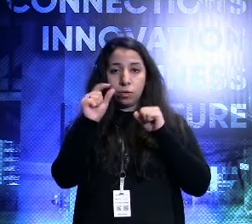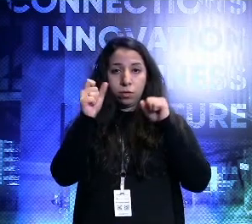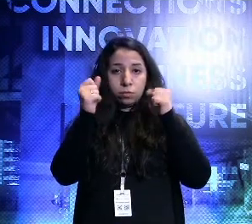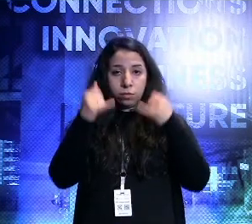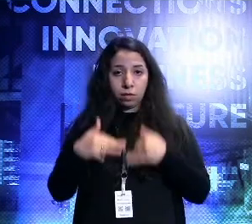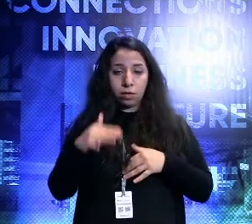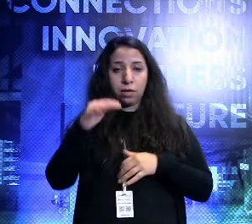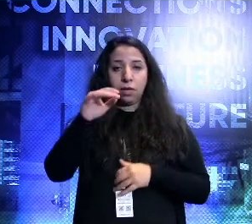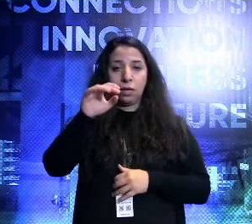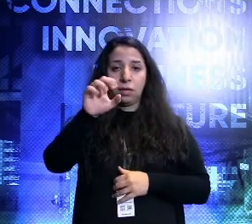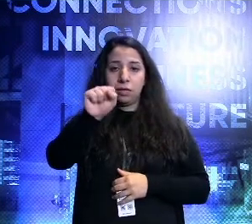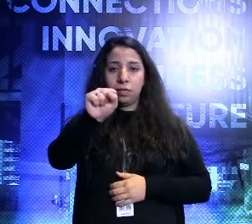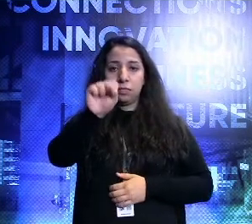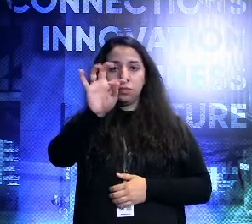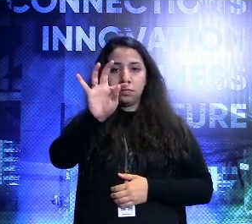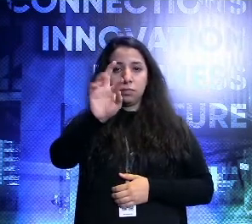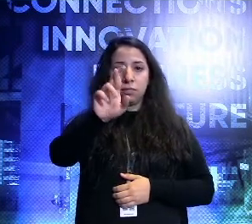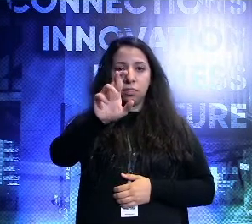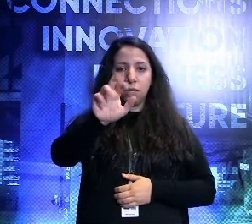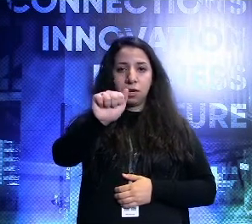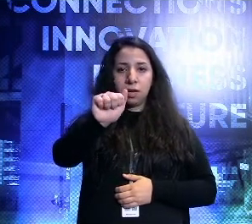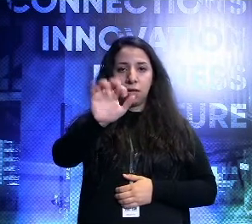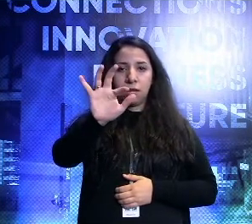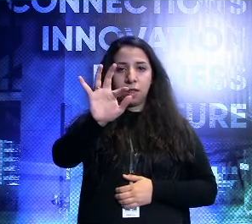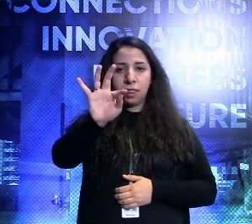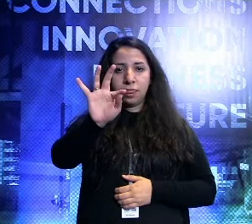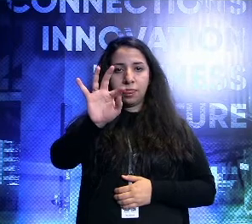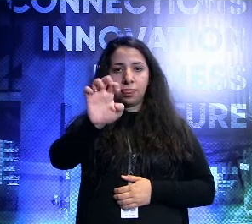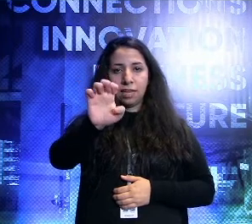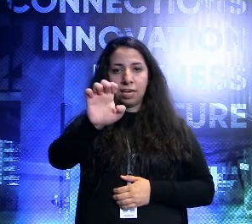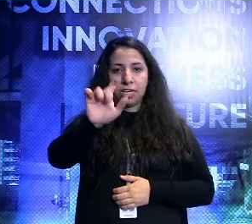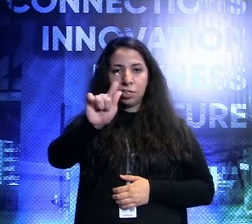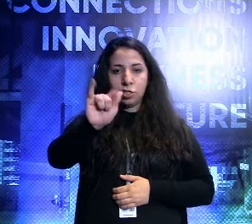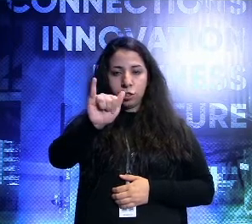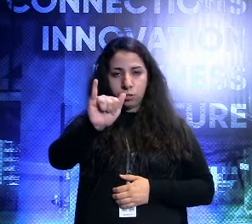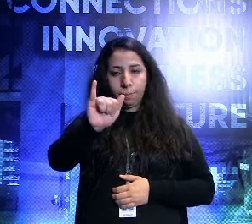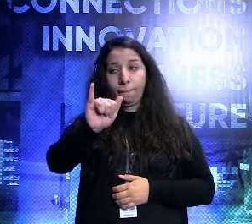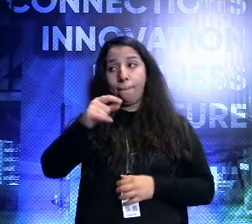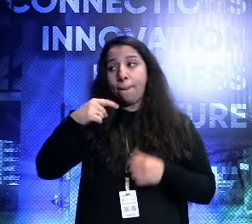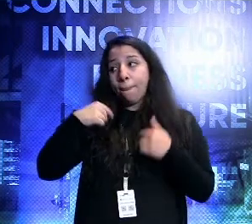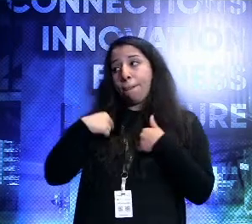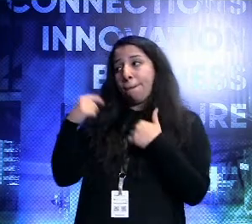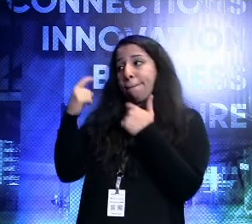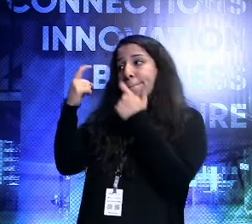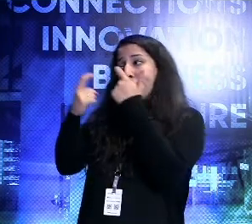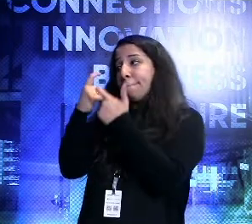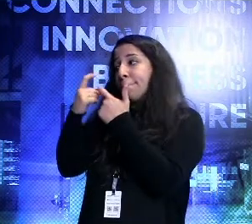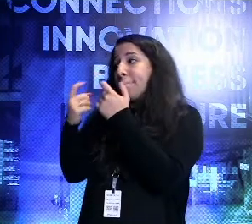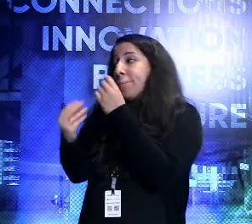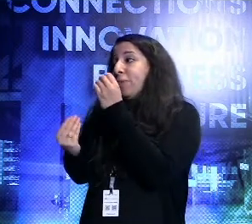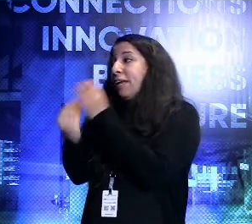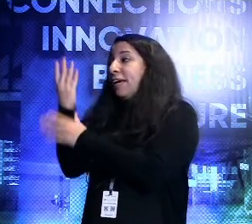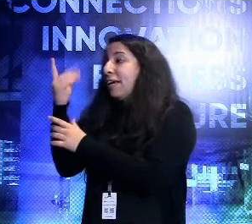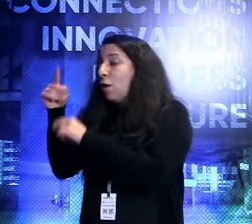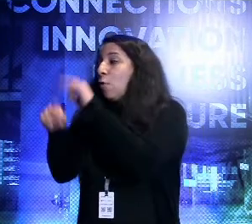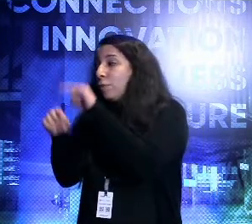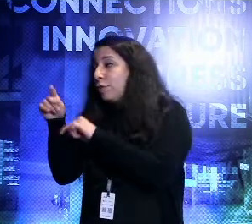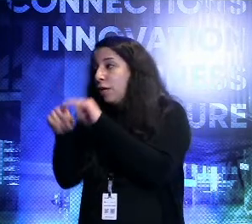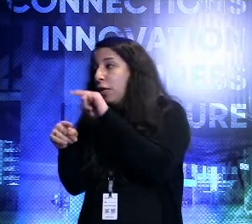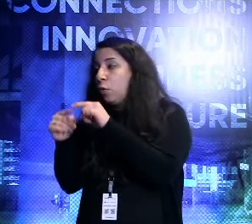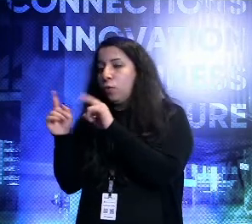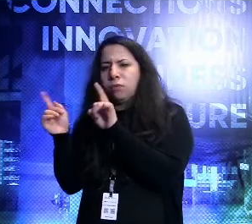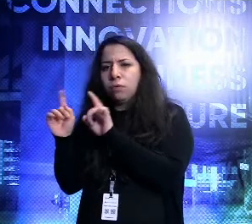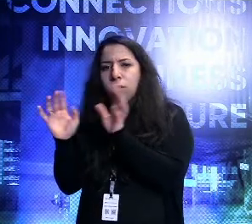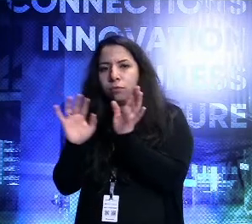Qual é a grande diferença agora do Strategy? Eu não estou mais tão preocupado com a criação do objeto, mas eu estou preocupado com o meu